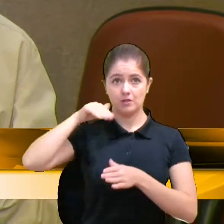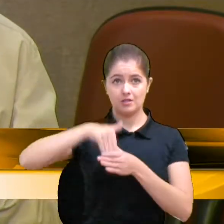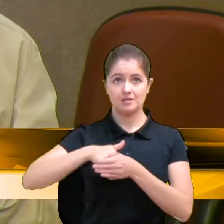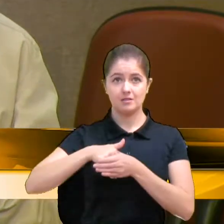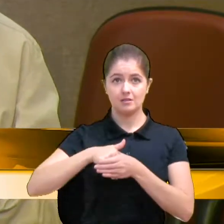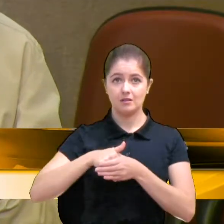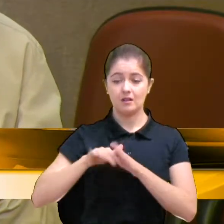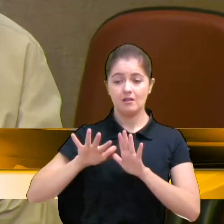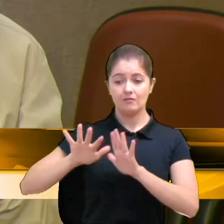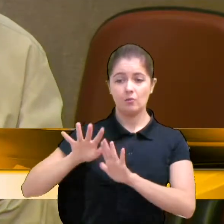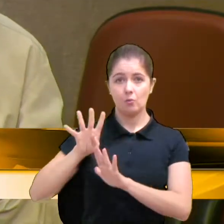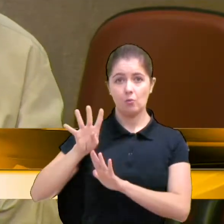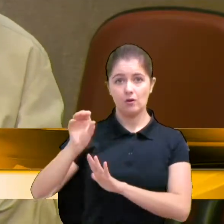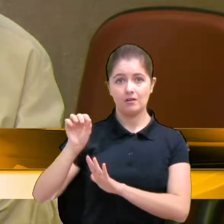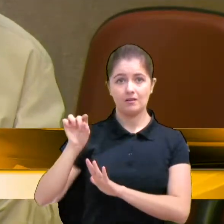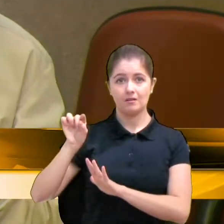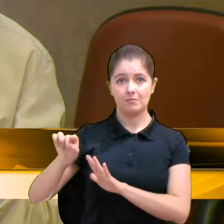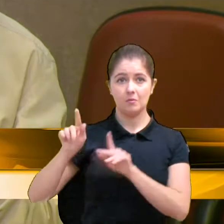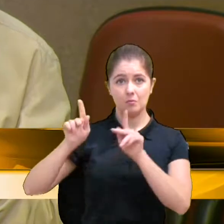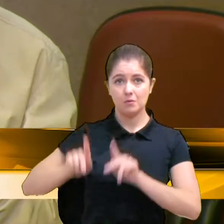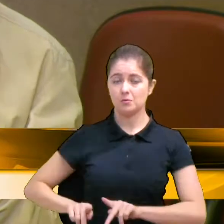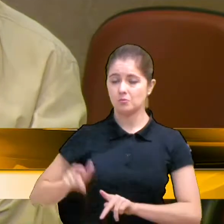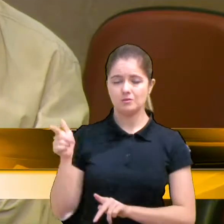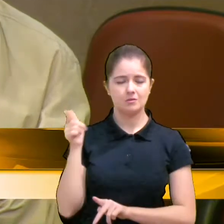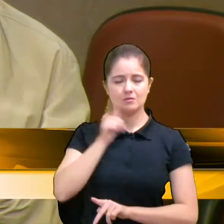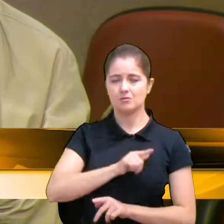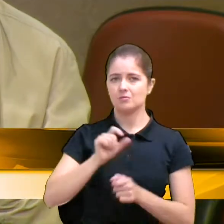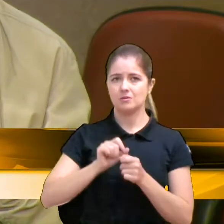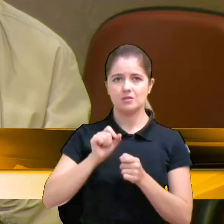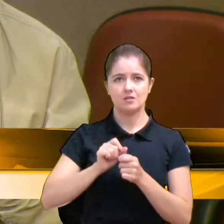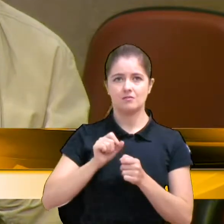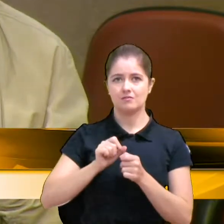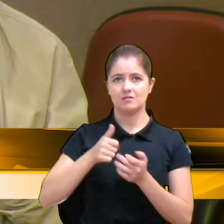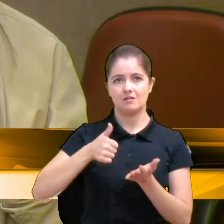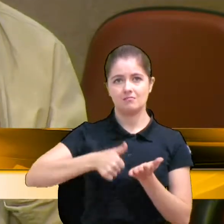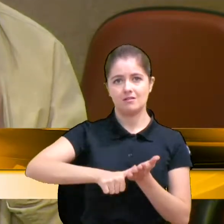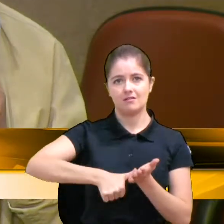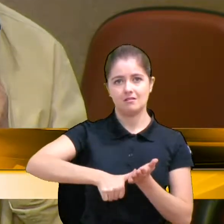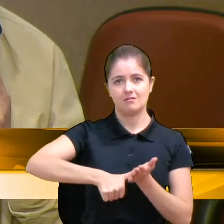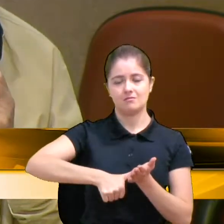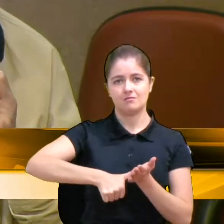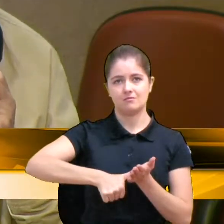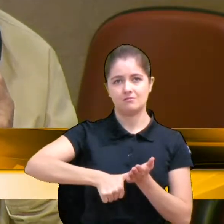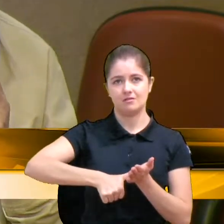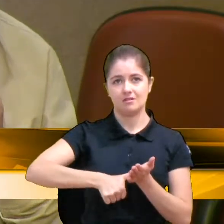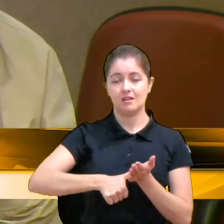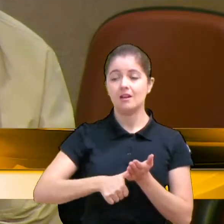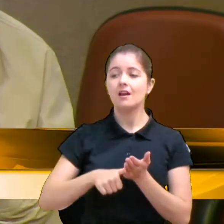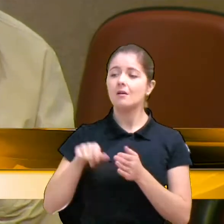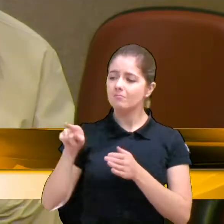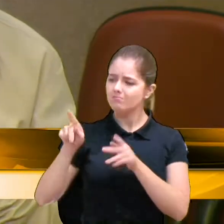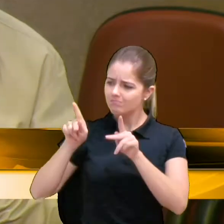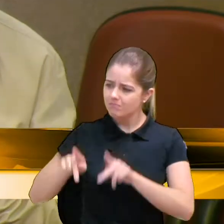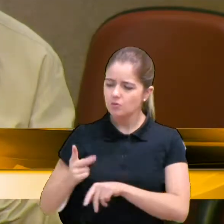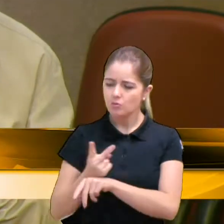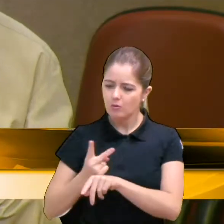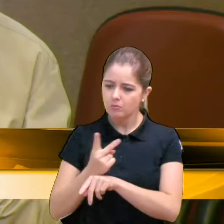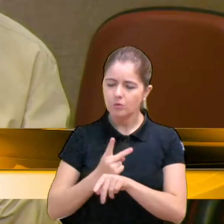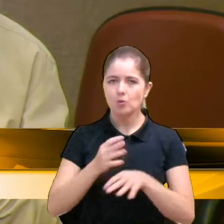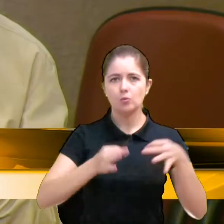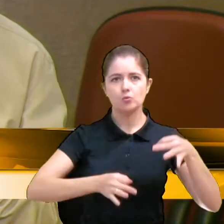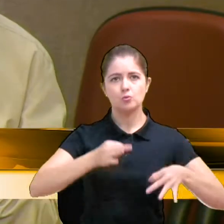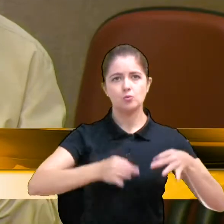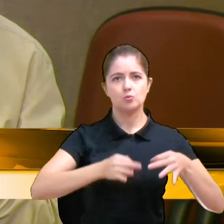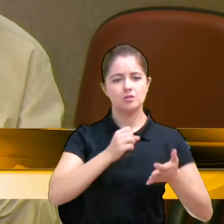de 40 mil eleitores sem conseguir fazer seu cadastro biométrico, que essas pessoas procurem a justiça, o cartório eleitoral, e